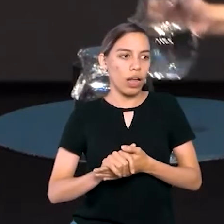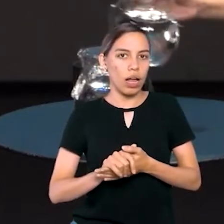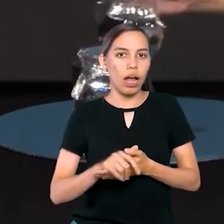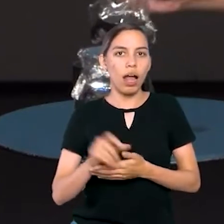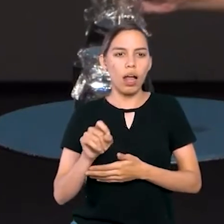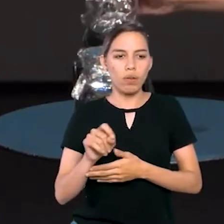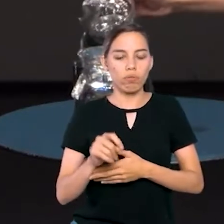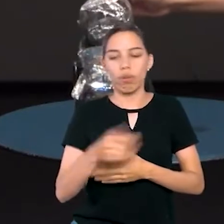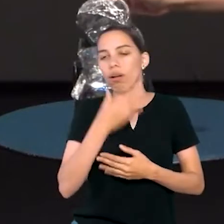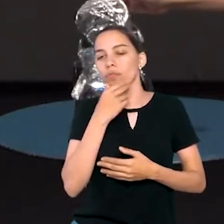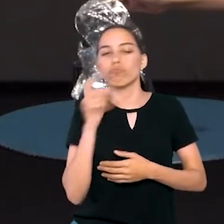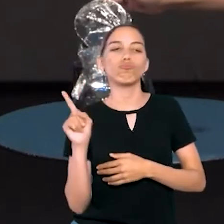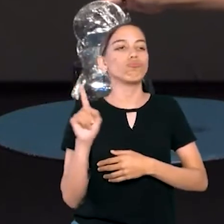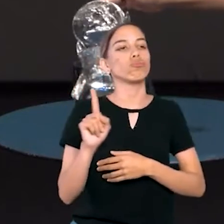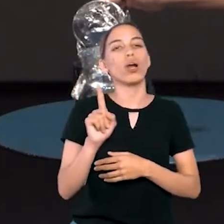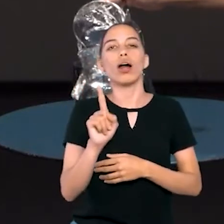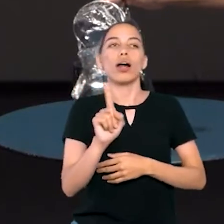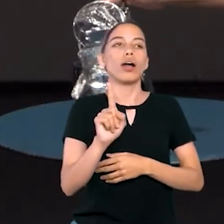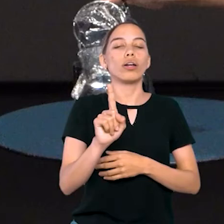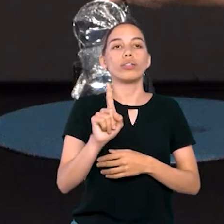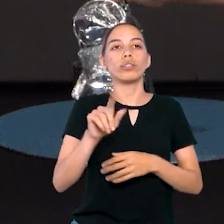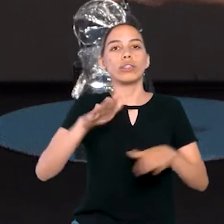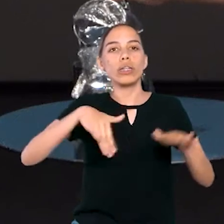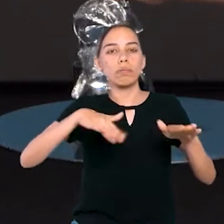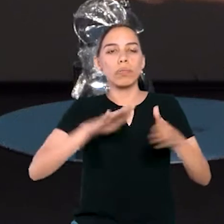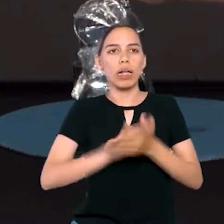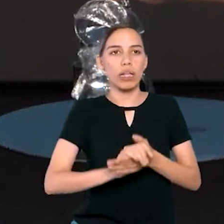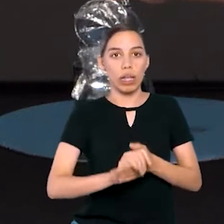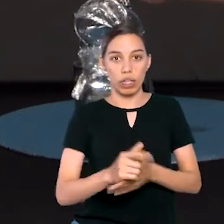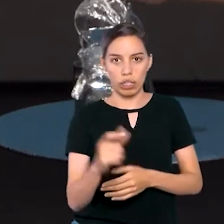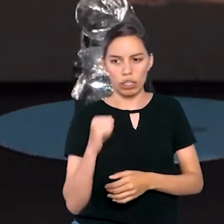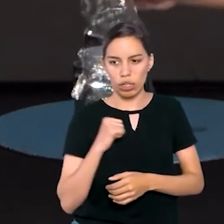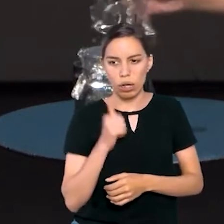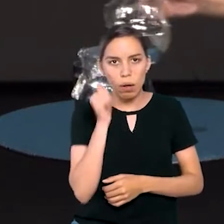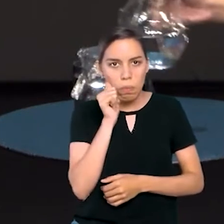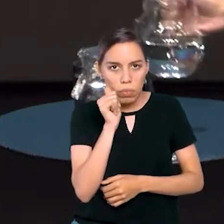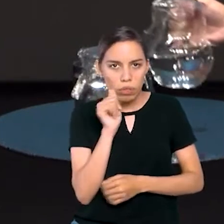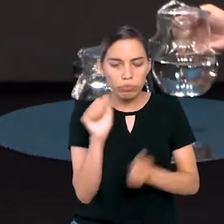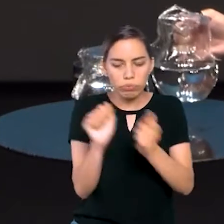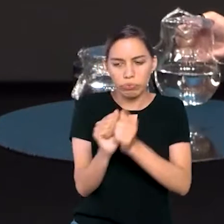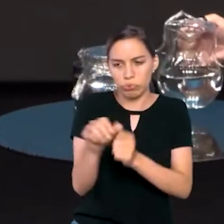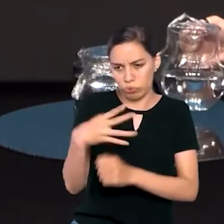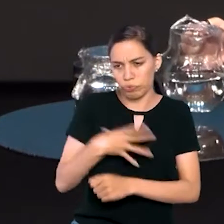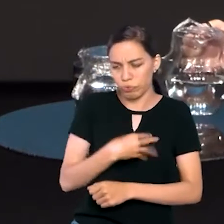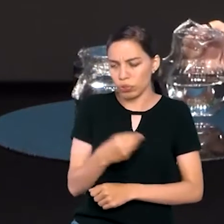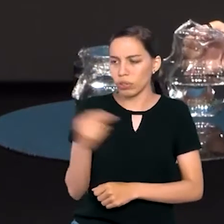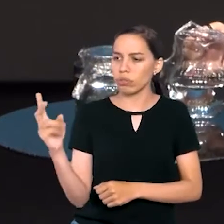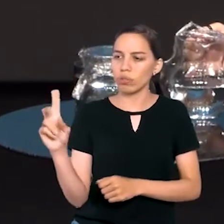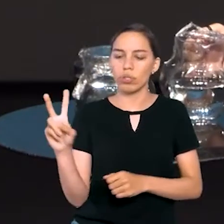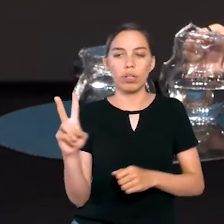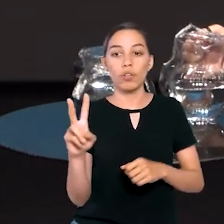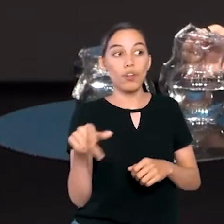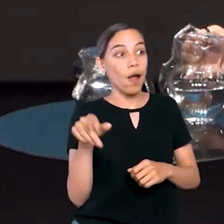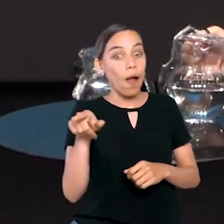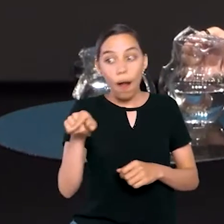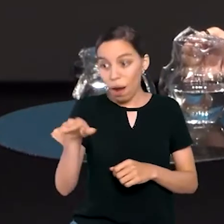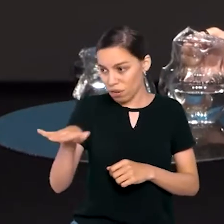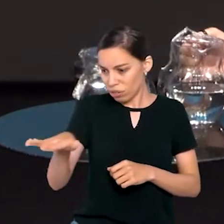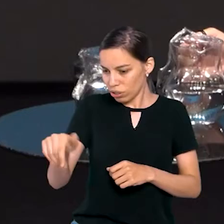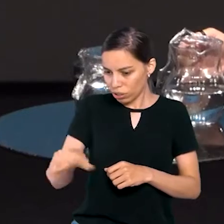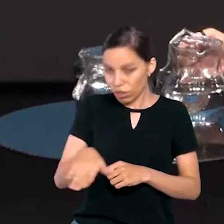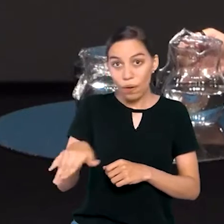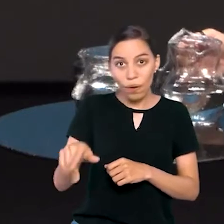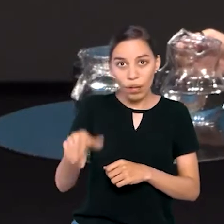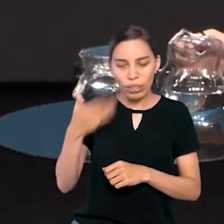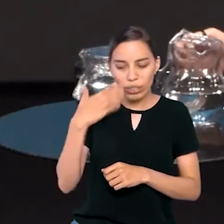homem, um jovem homem indígena. A mãe mostrou para as crianças, olha, um índio, o Maxuara